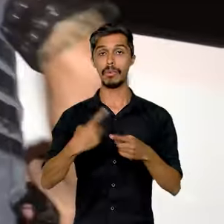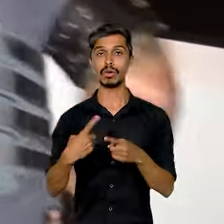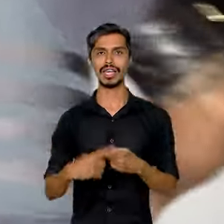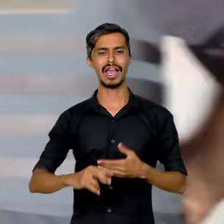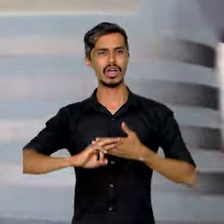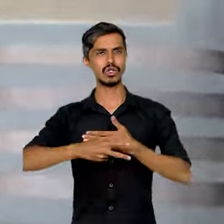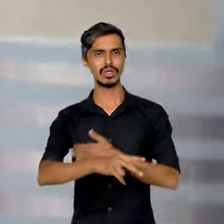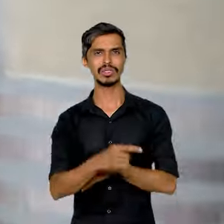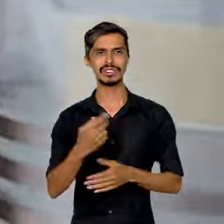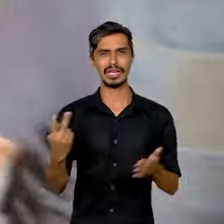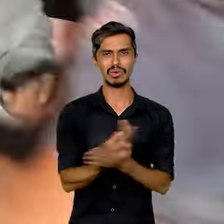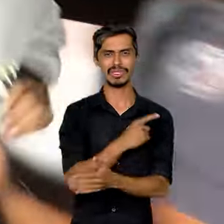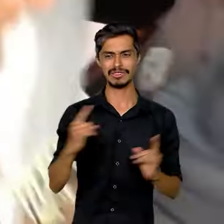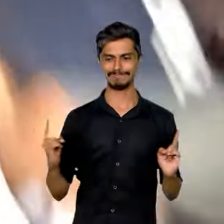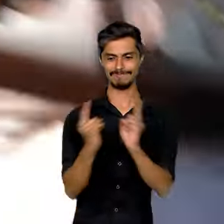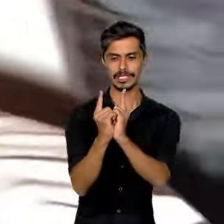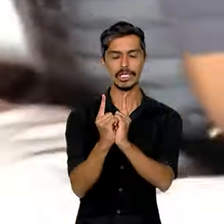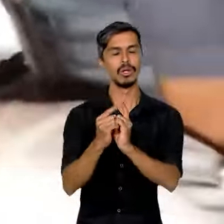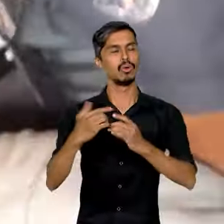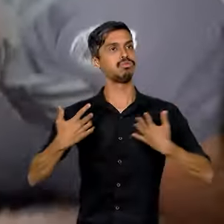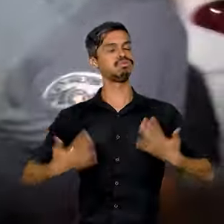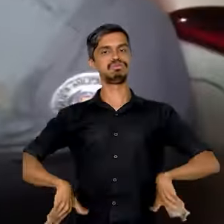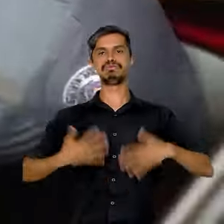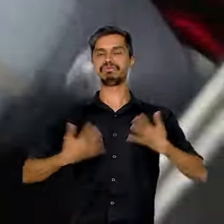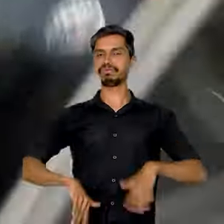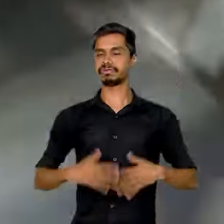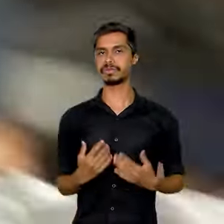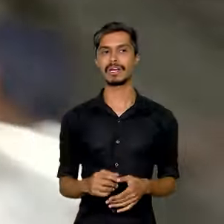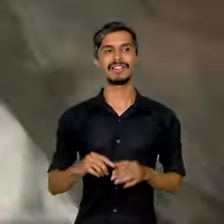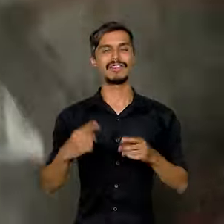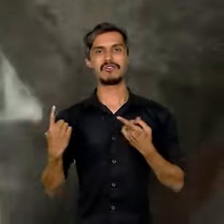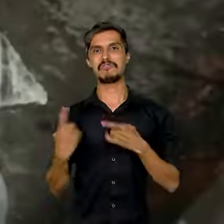desses encontros são devastadoras para as famílias.